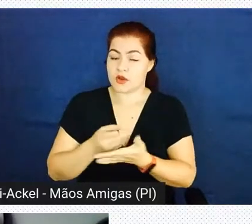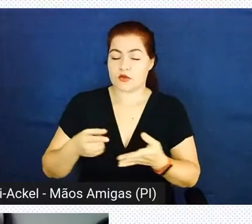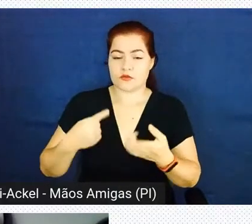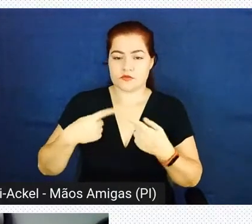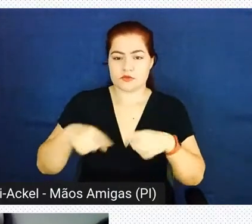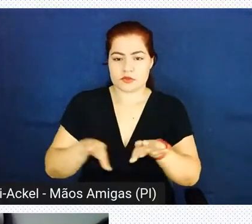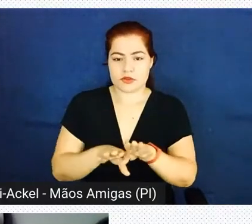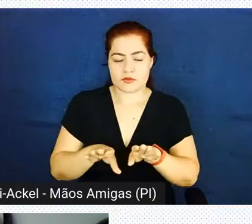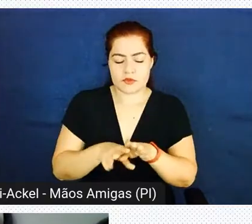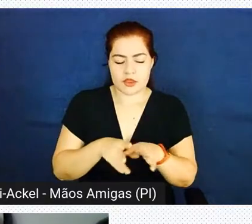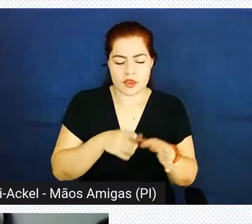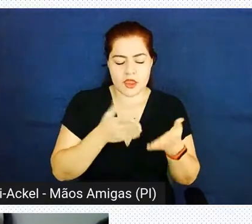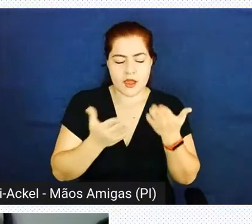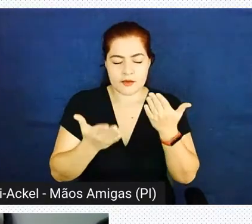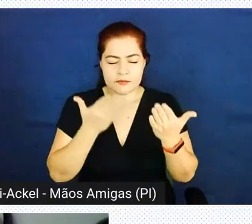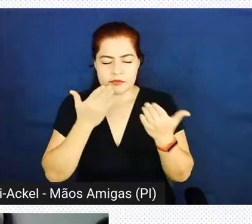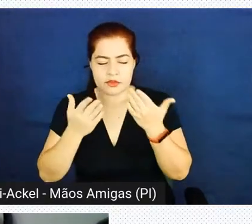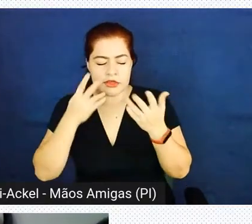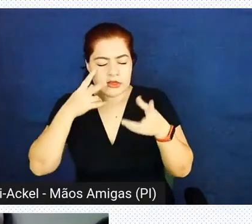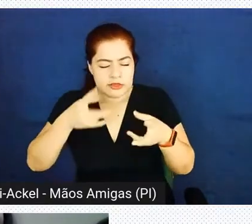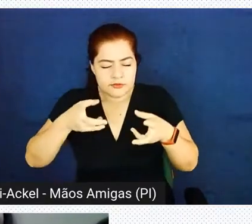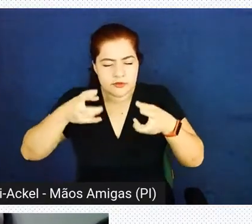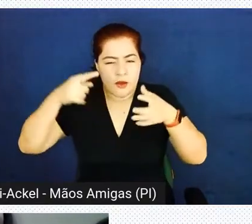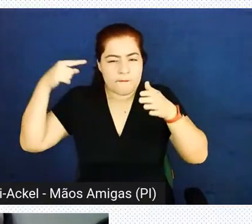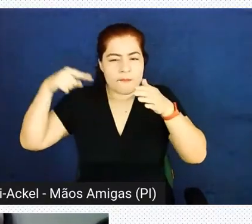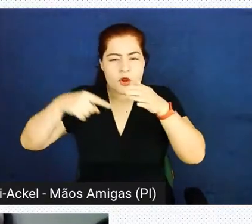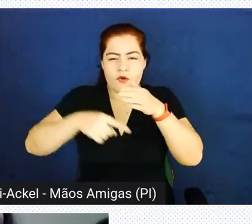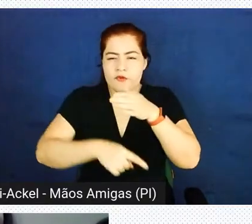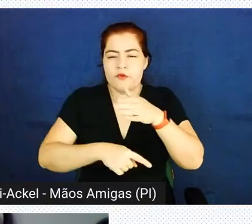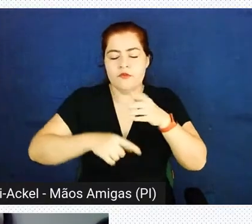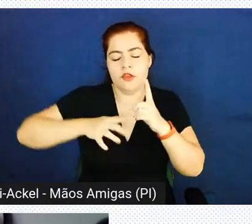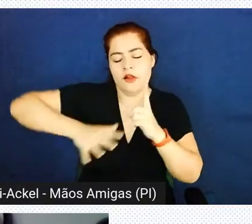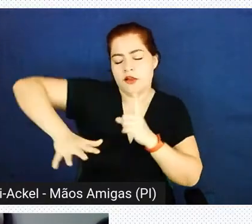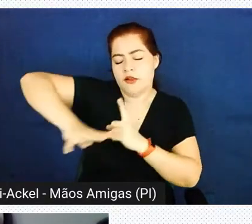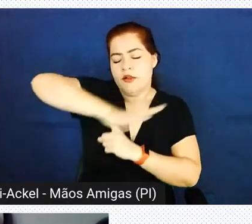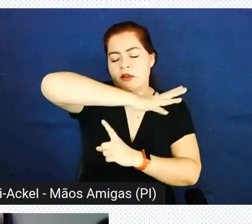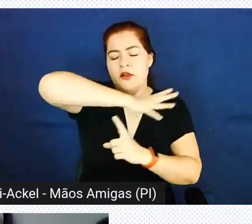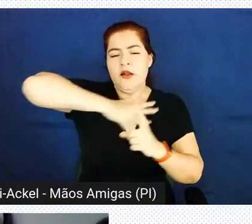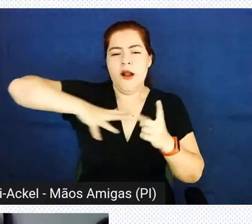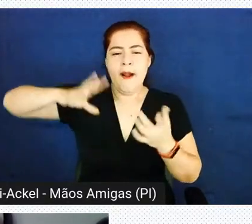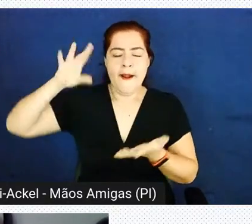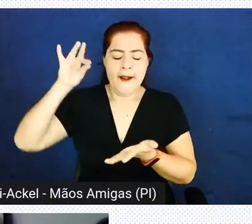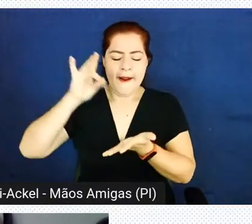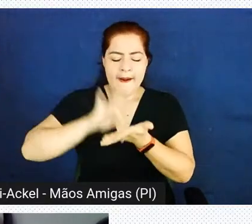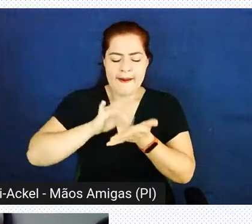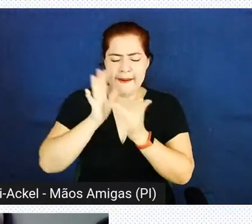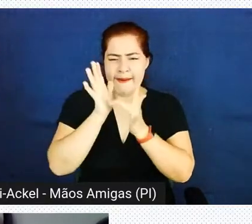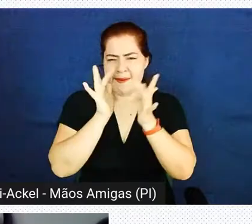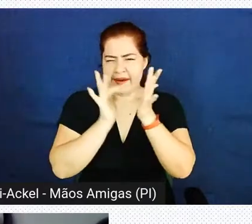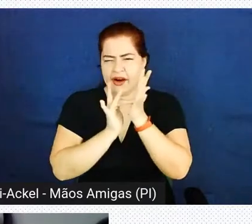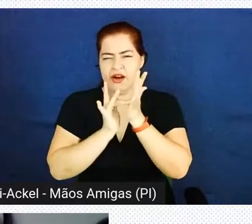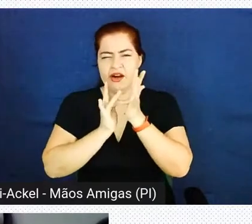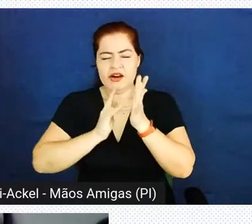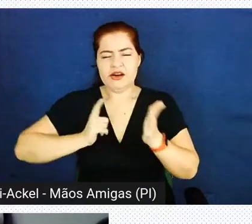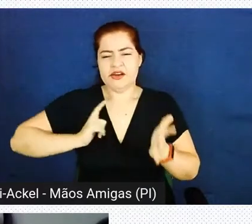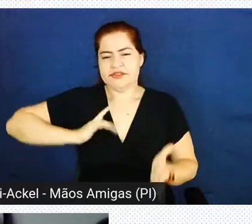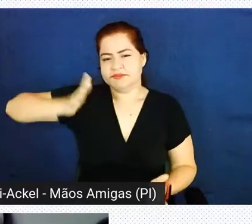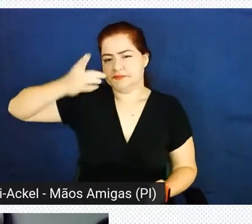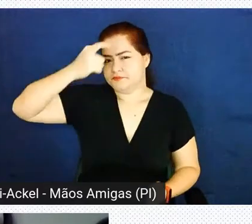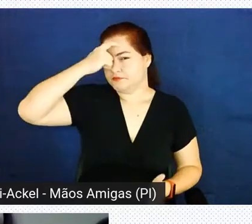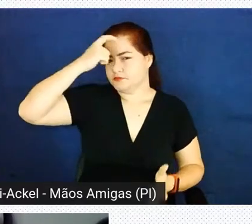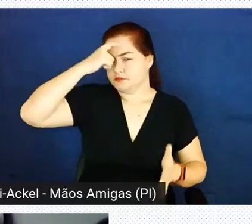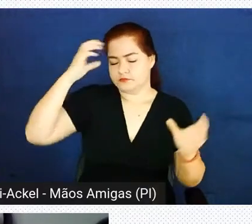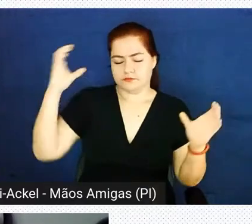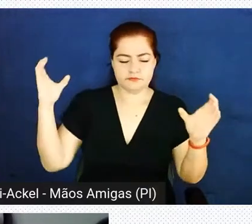percepção profunda em torno da realidade. Jesus estava absolutamente consciente da